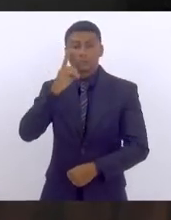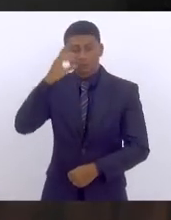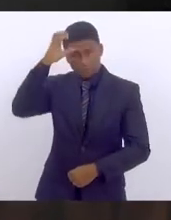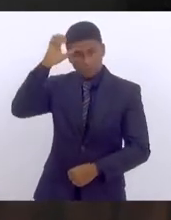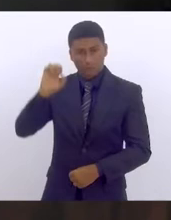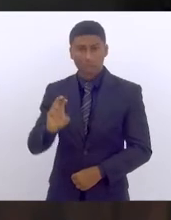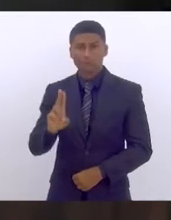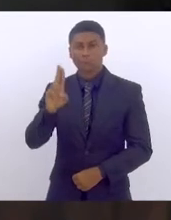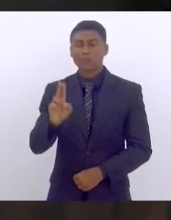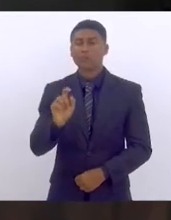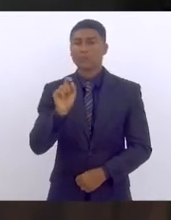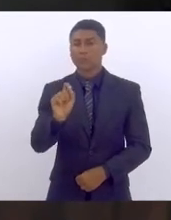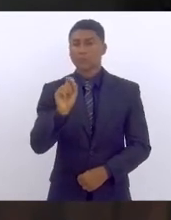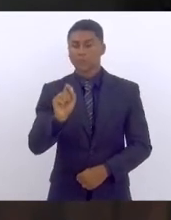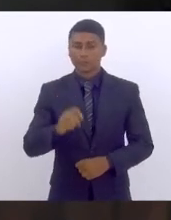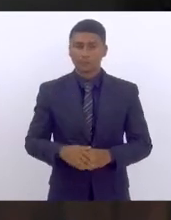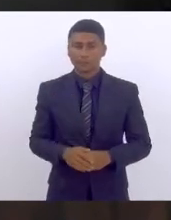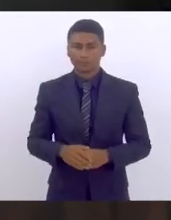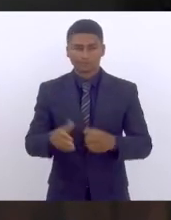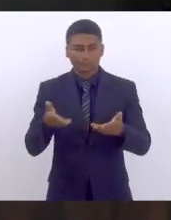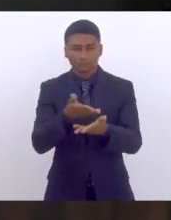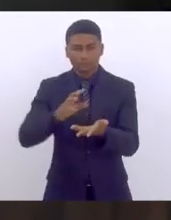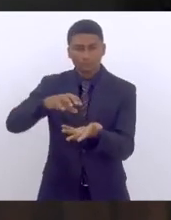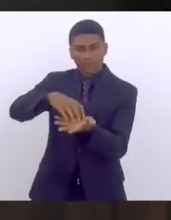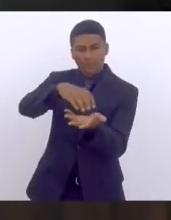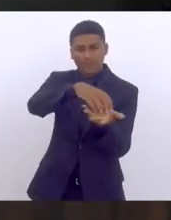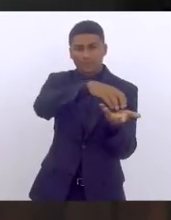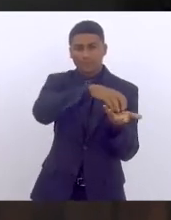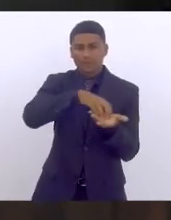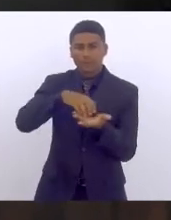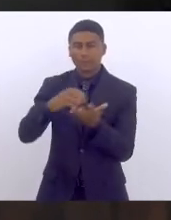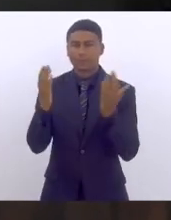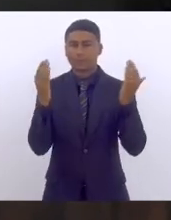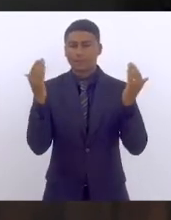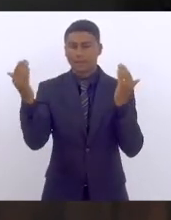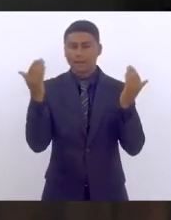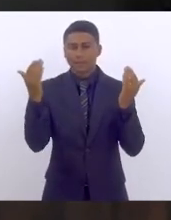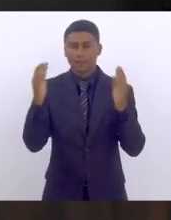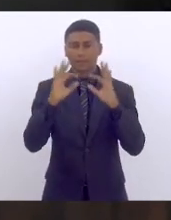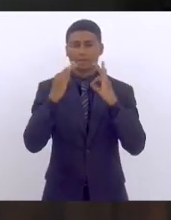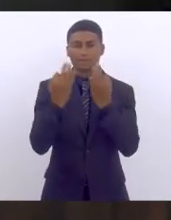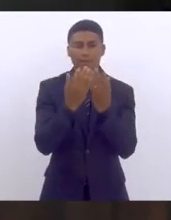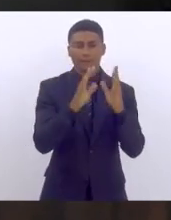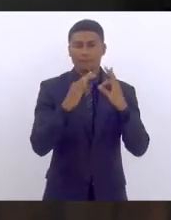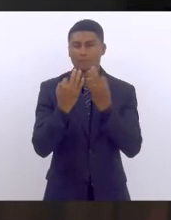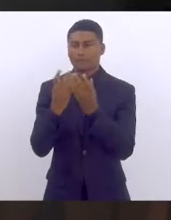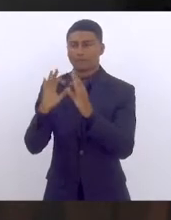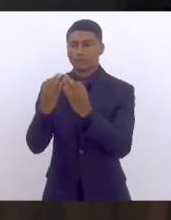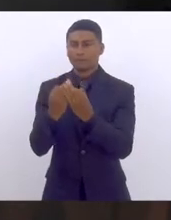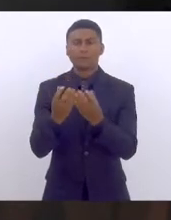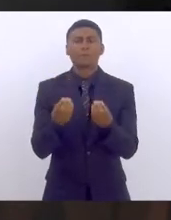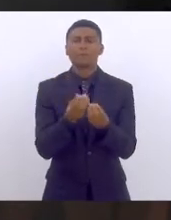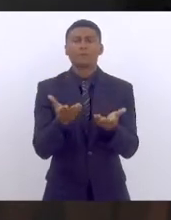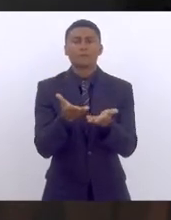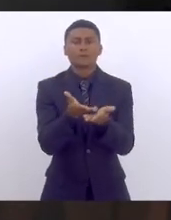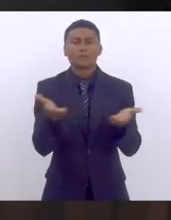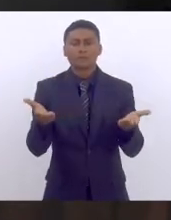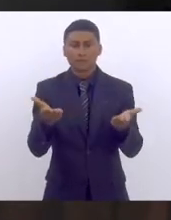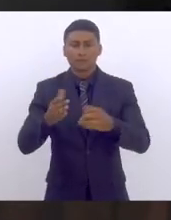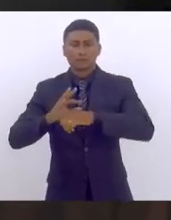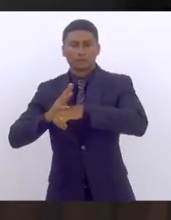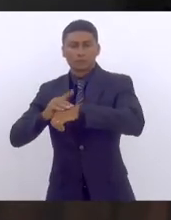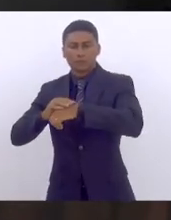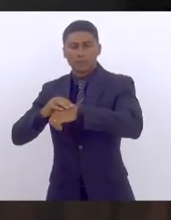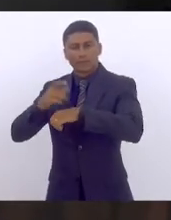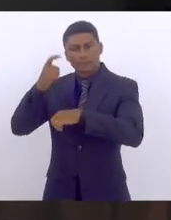Ju, que institui os centros de terapia familiar e ou conjunta para tratamento de doenças